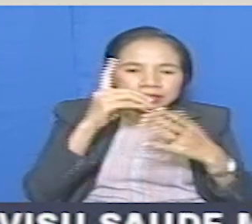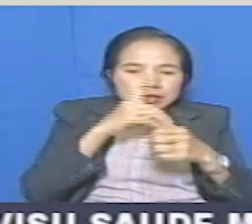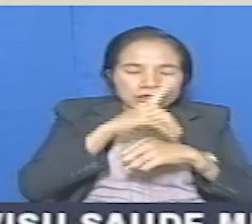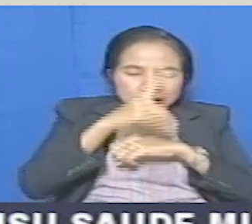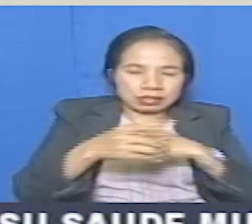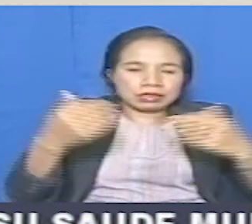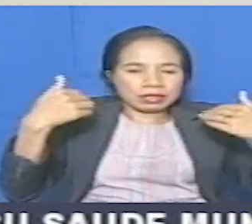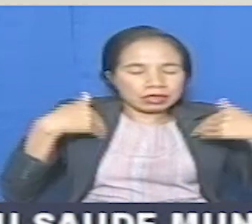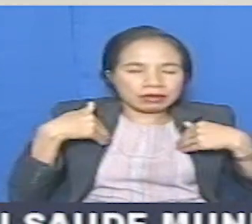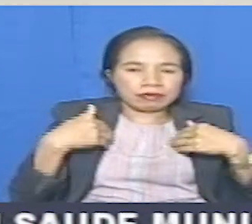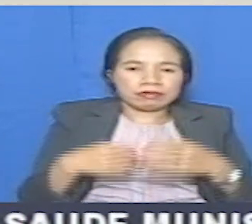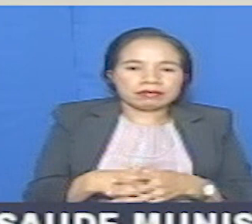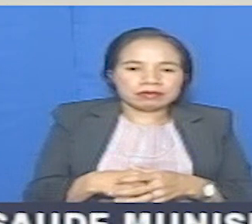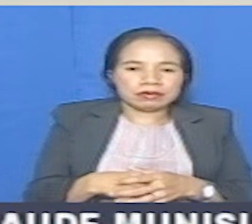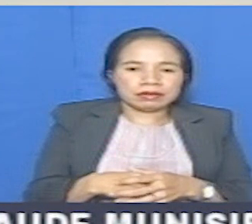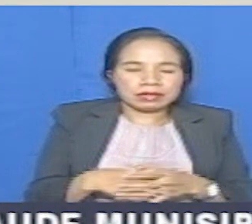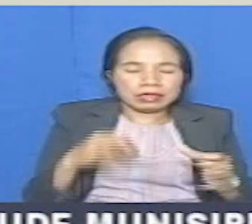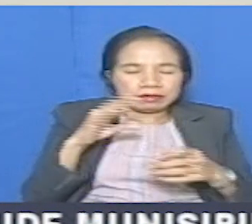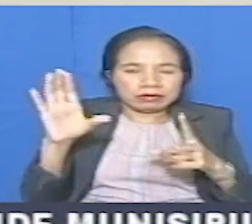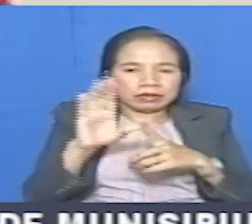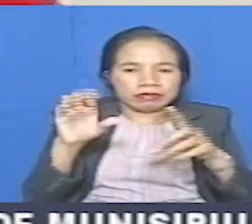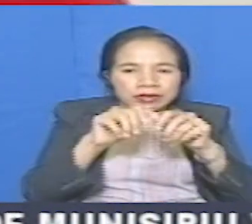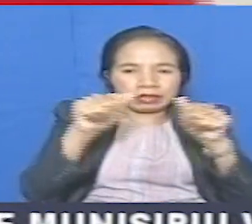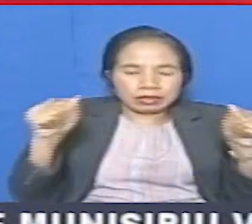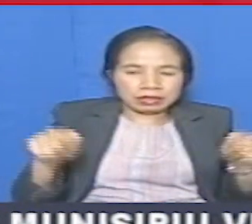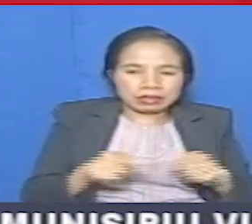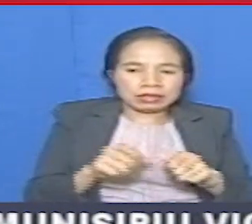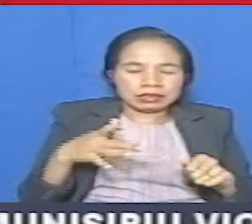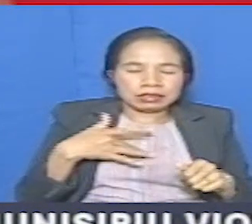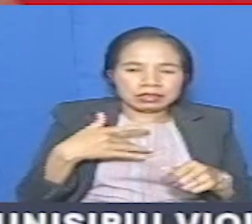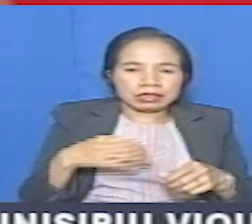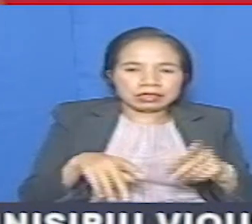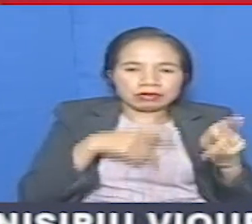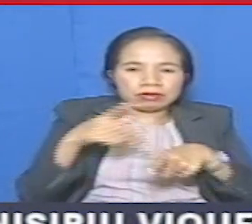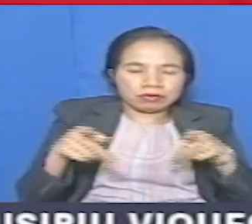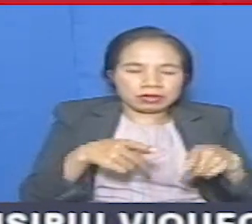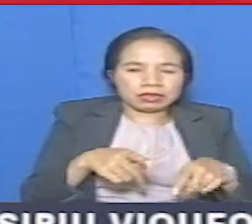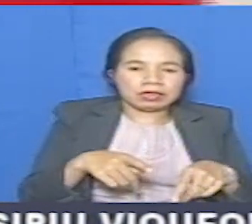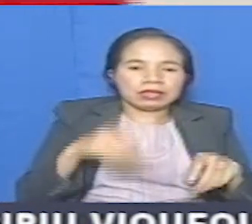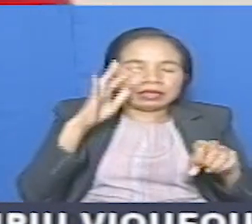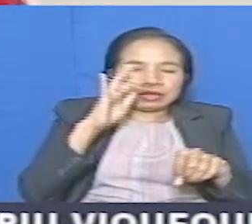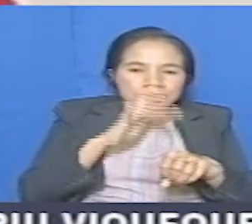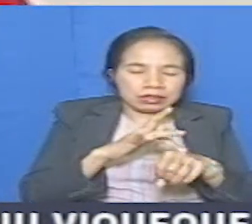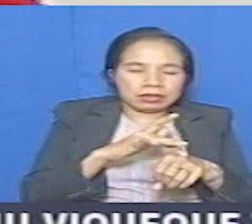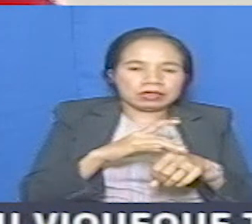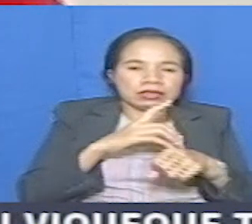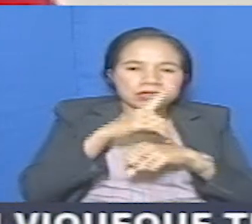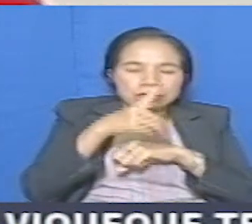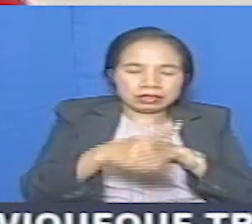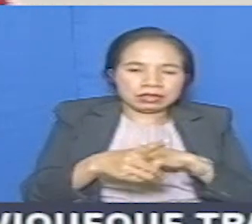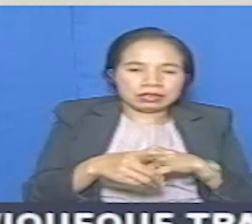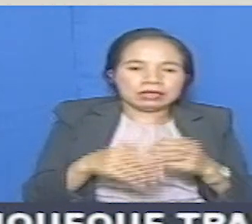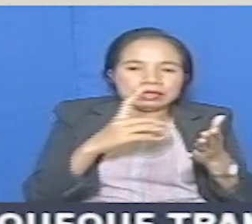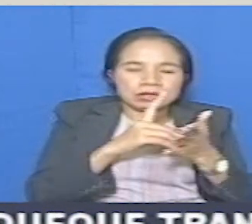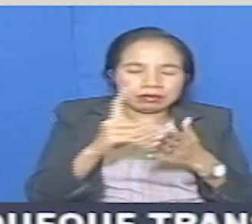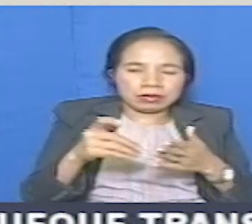moço. Se sefe aldea ruma, sente gata ninia comunidade na afeta ba desastre, ia la